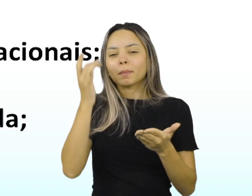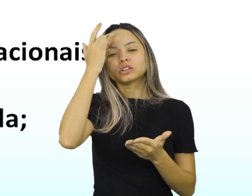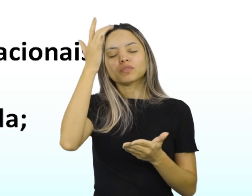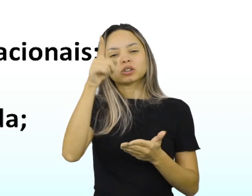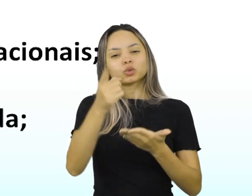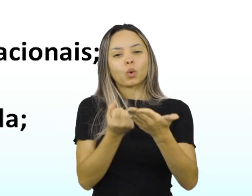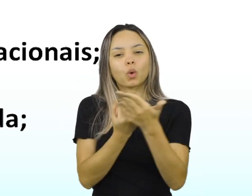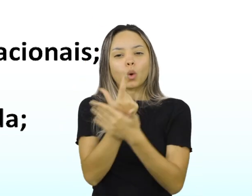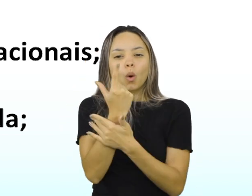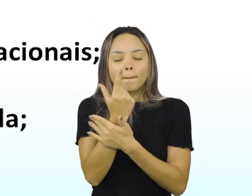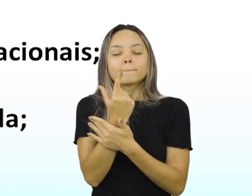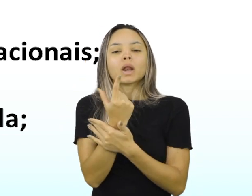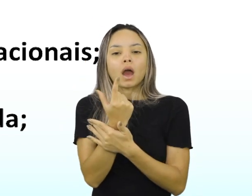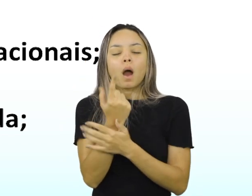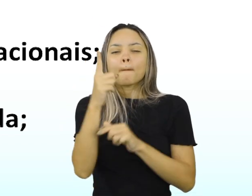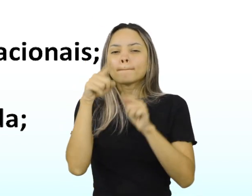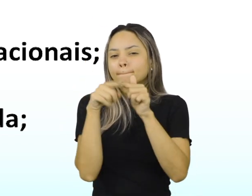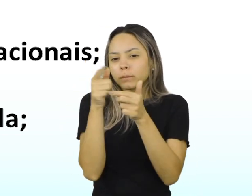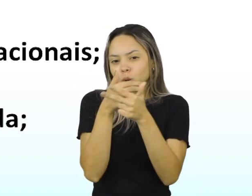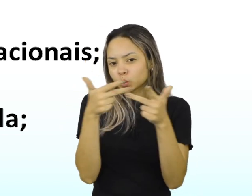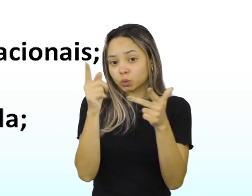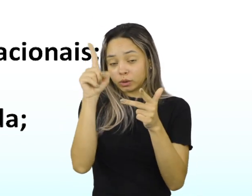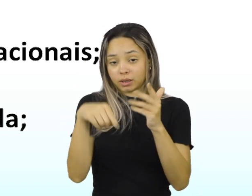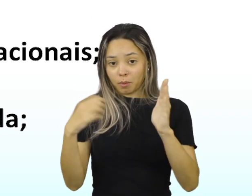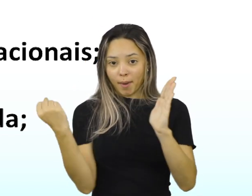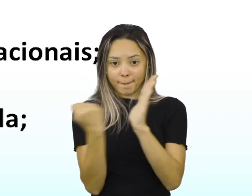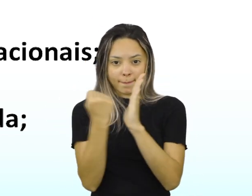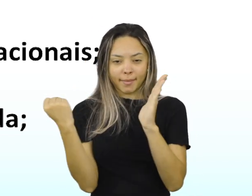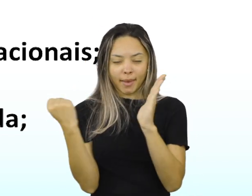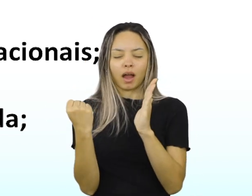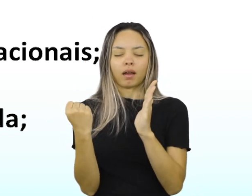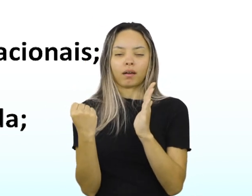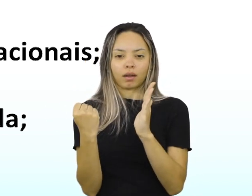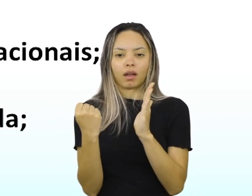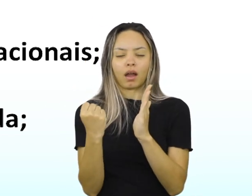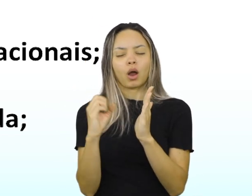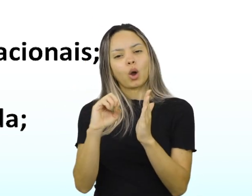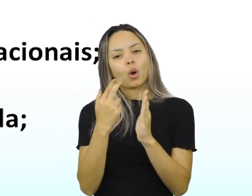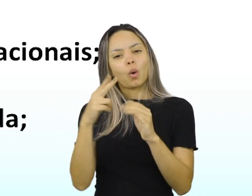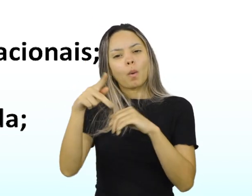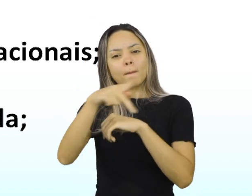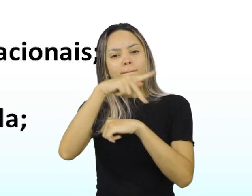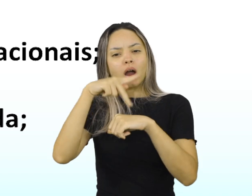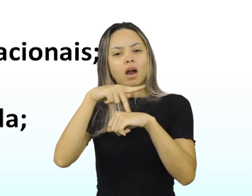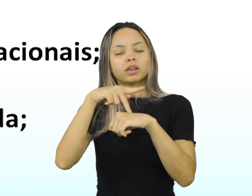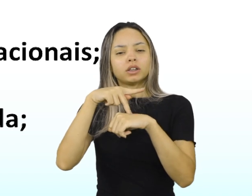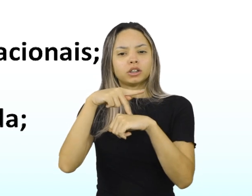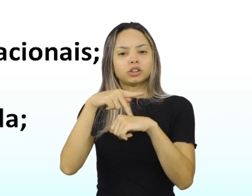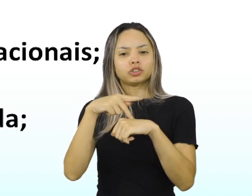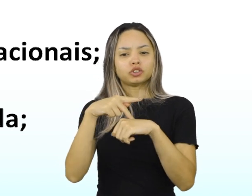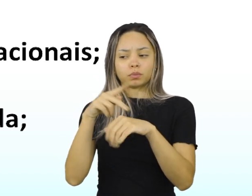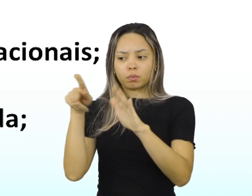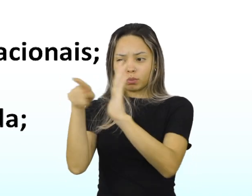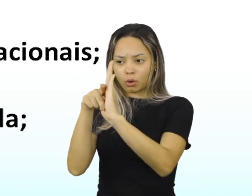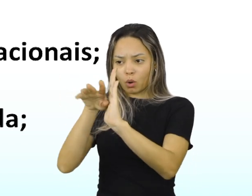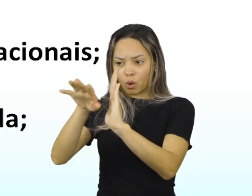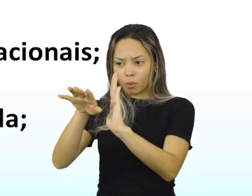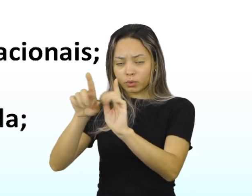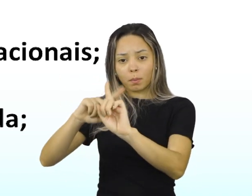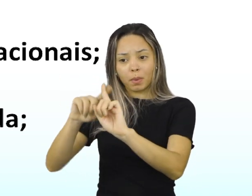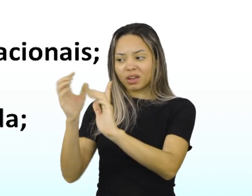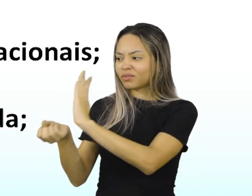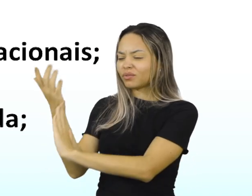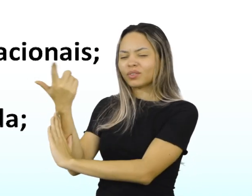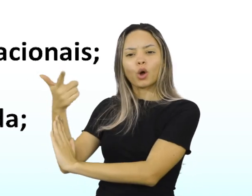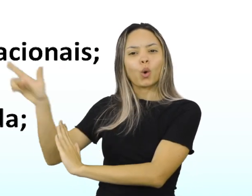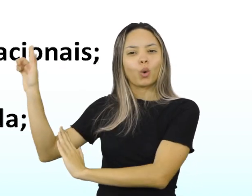comprar produtos que pertencem a uma marca que pertence a um país, mas ele foi produzido em outro